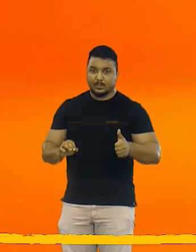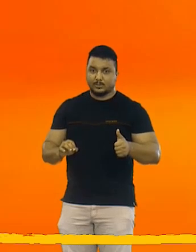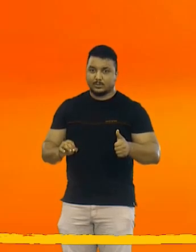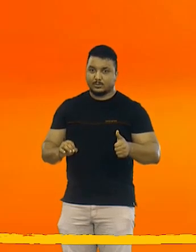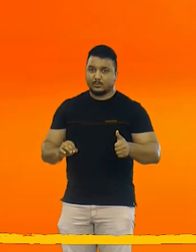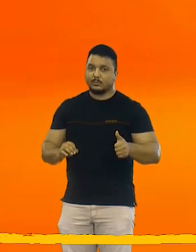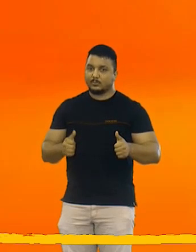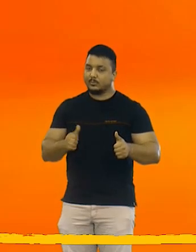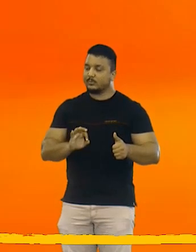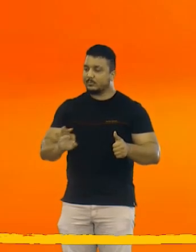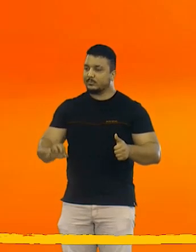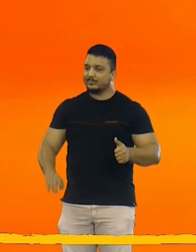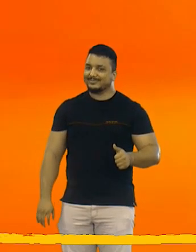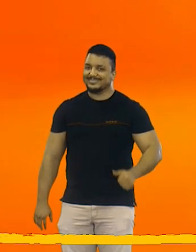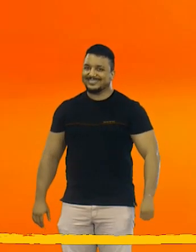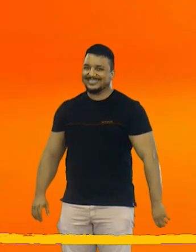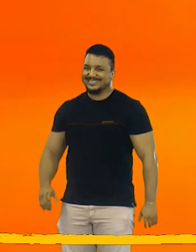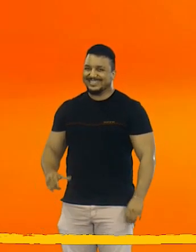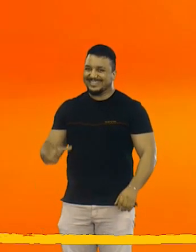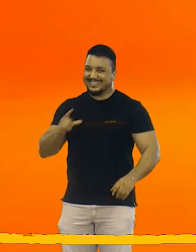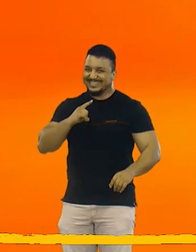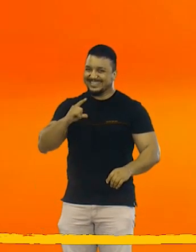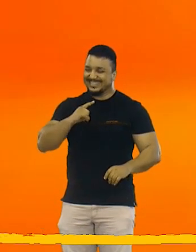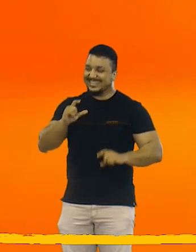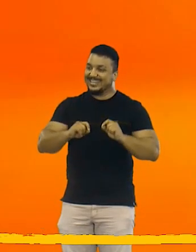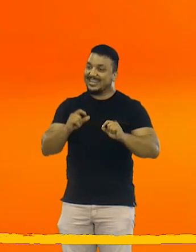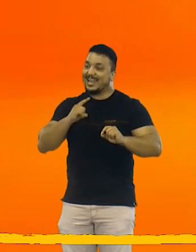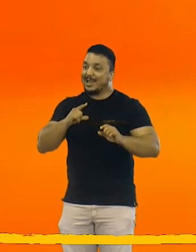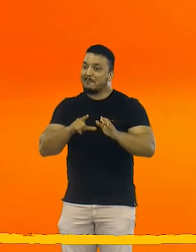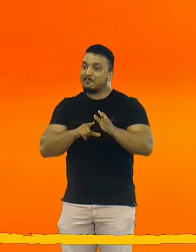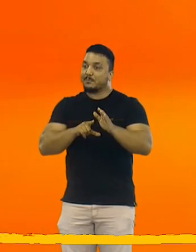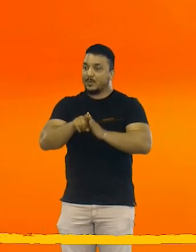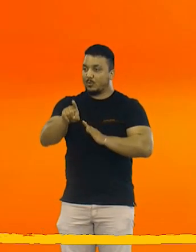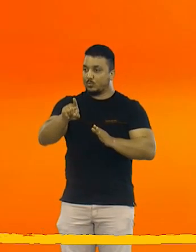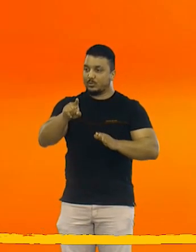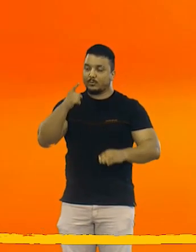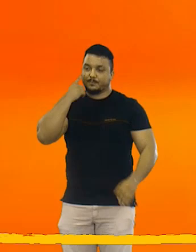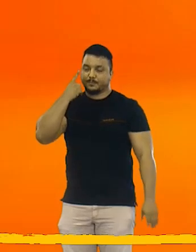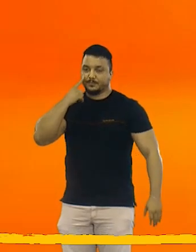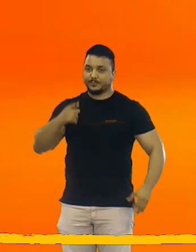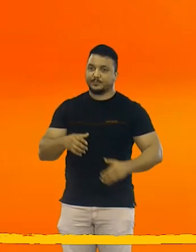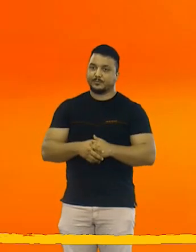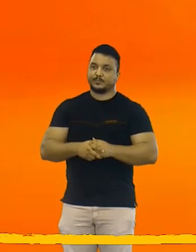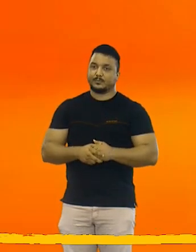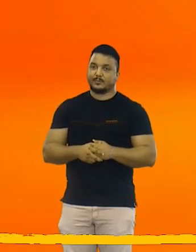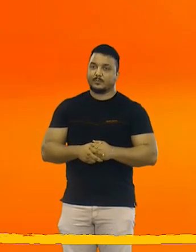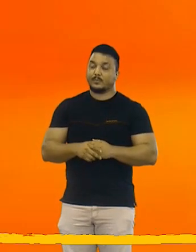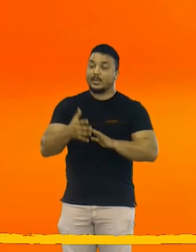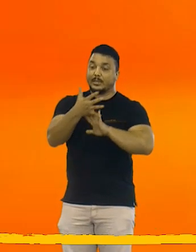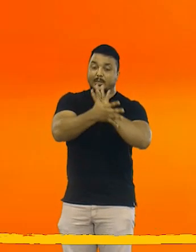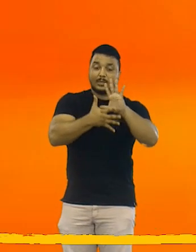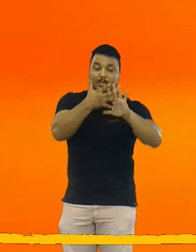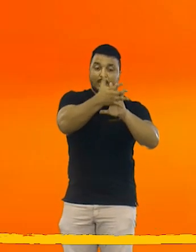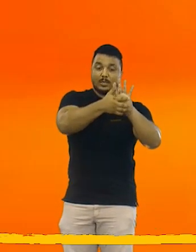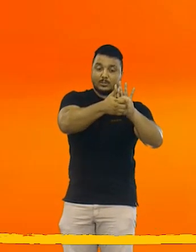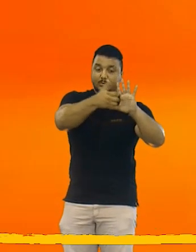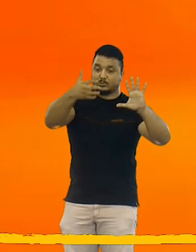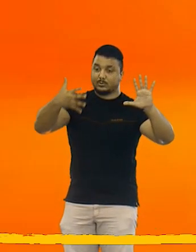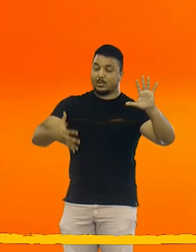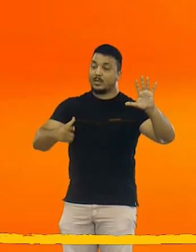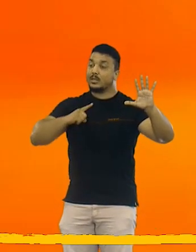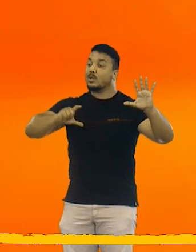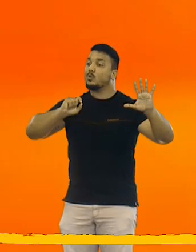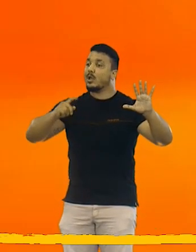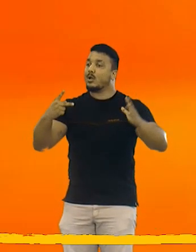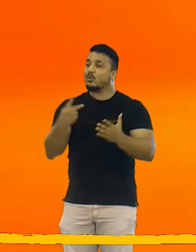aí é o seguinte, na segunda questão, partindo logo para o comando da questão, ele fala o seguinte: o texto retrata um fenômeno